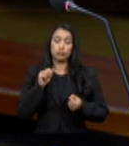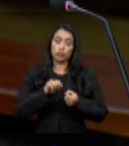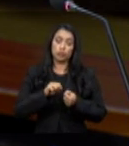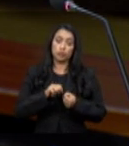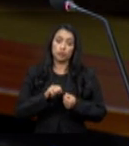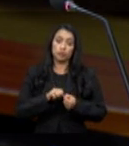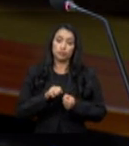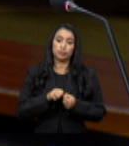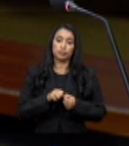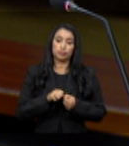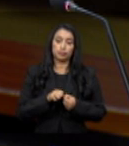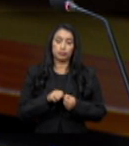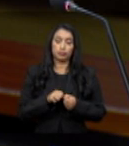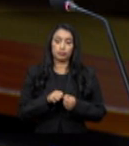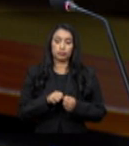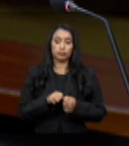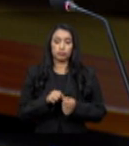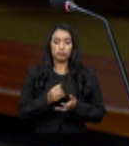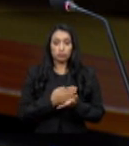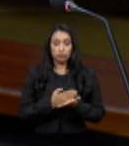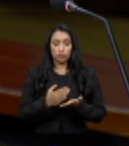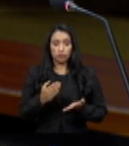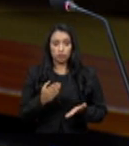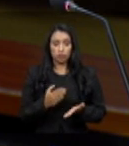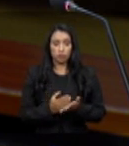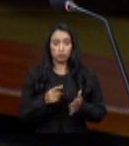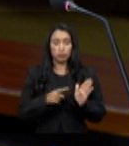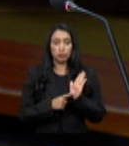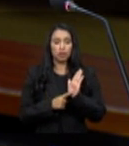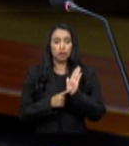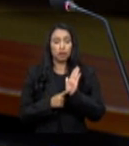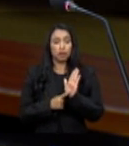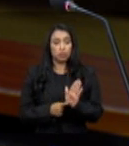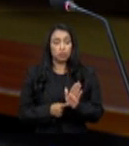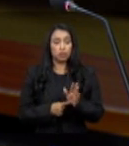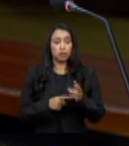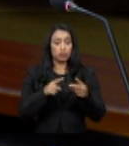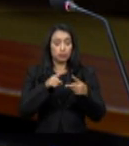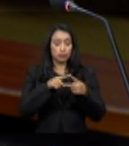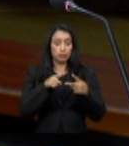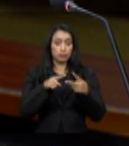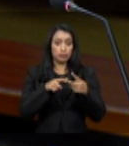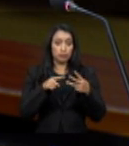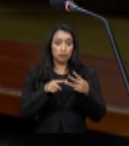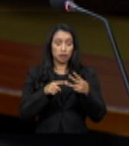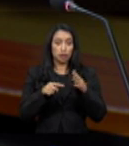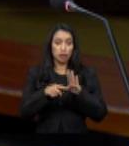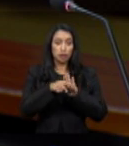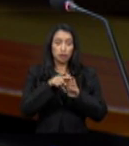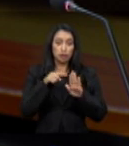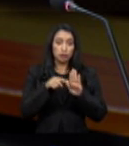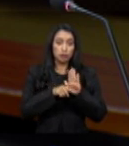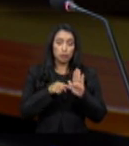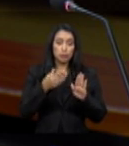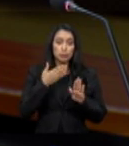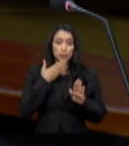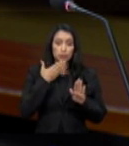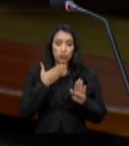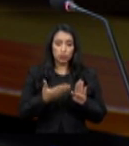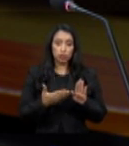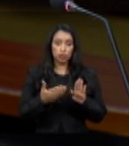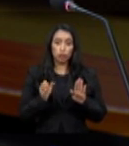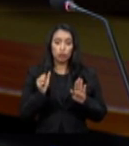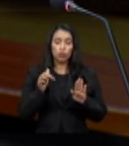delituosos na inicial a indicação contida nas três primeiras alíneas do pedido